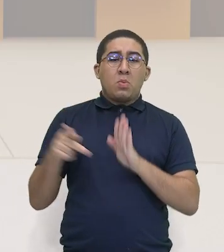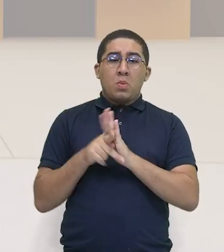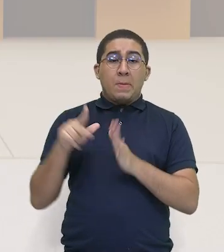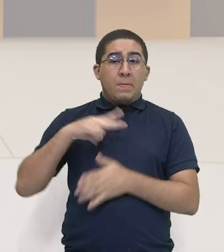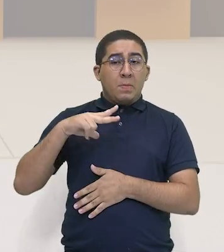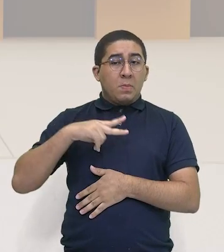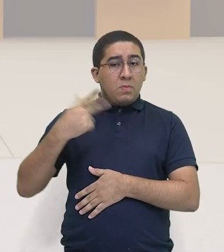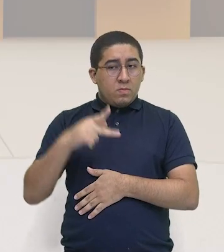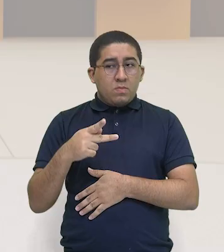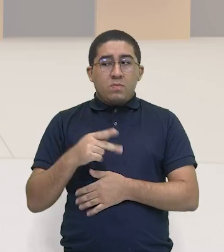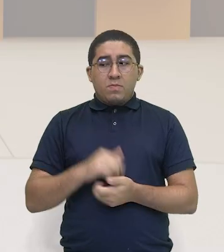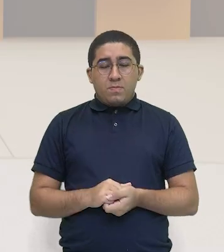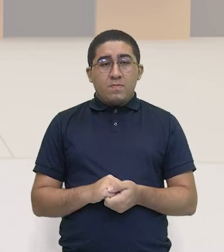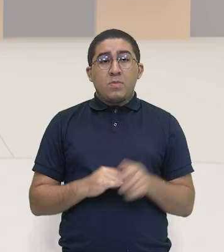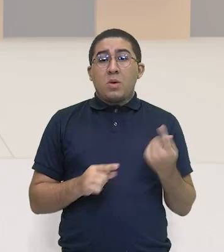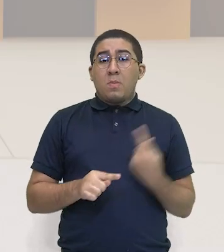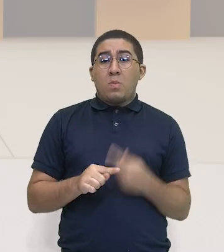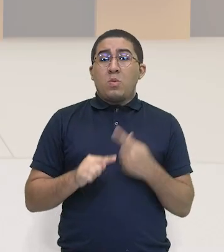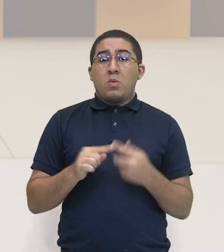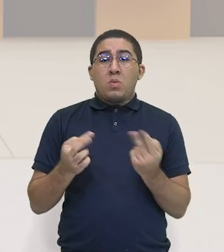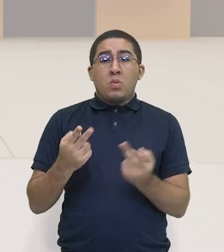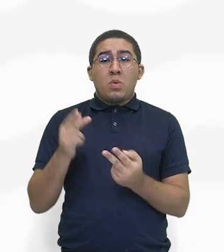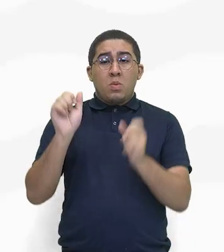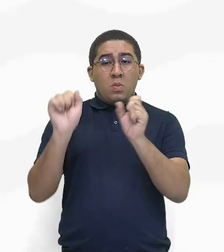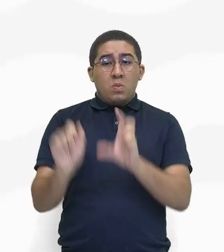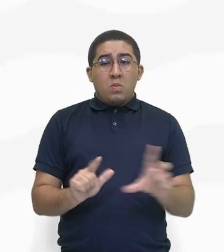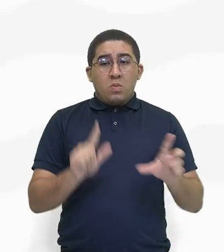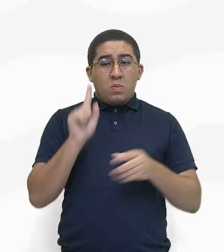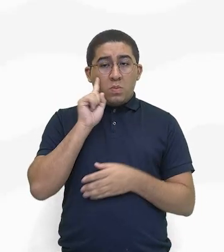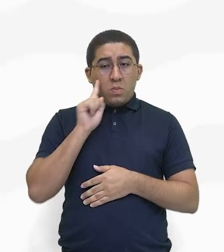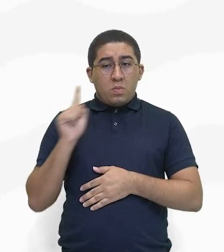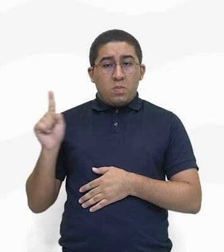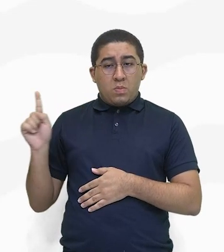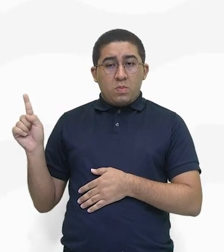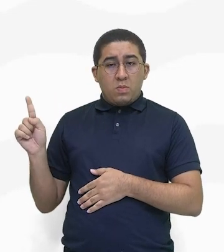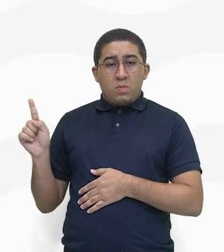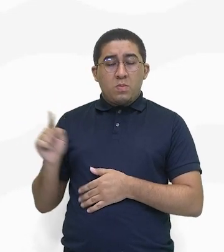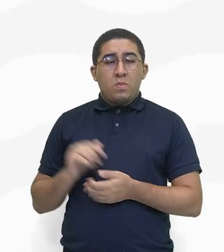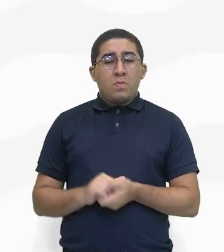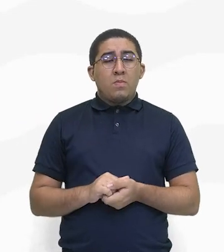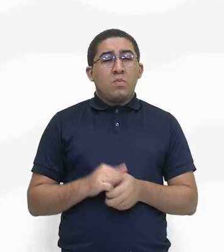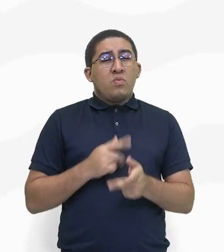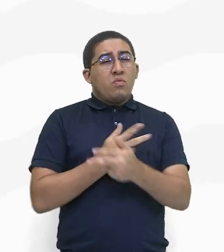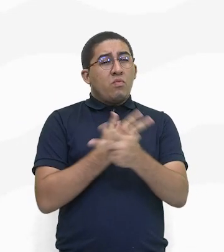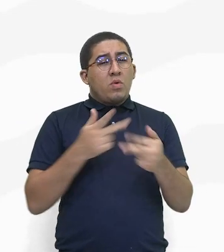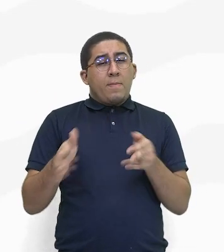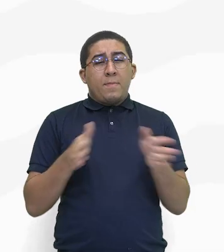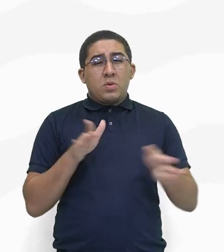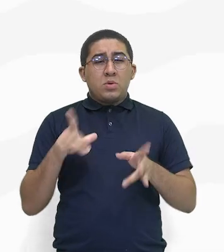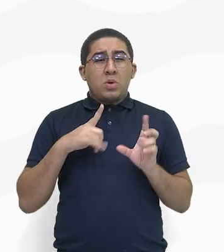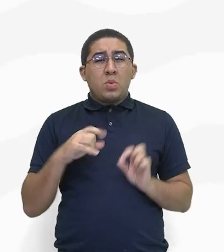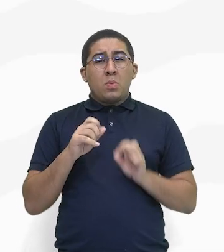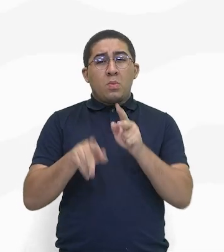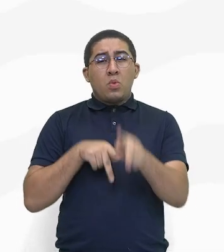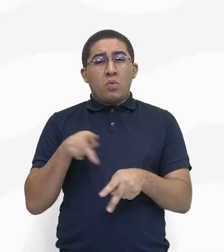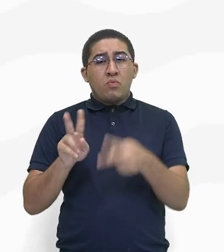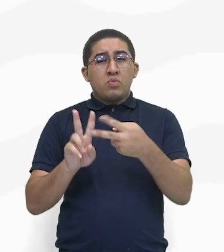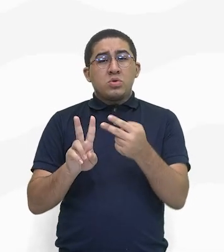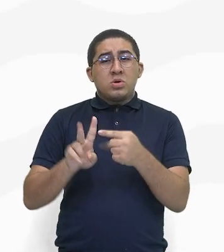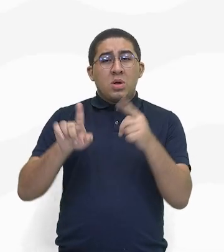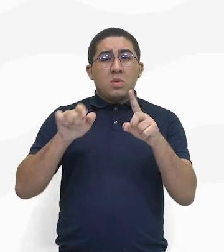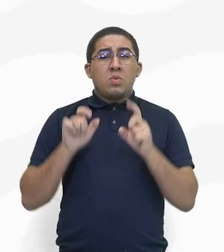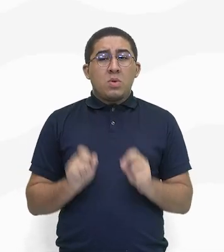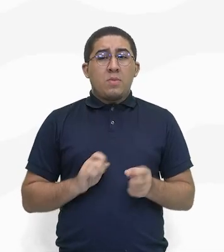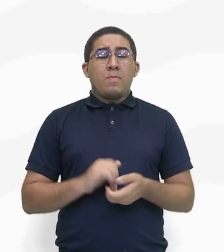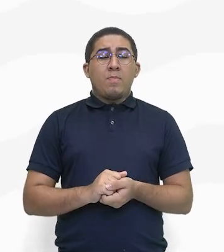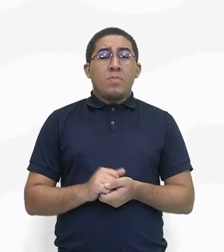isso? Exatamente. Isso porque, pessoal, como a gente vai ver na próxima tela, durante muito tempo, os povos indígenas foram vistos como